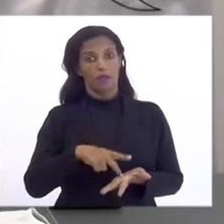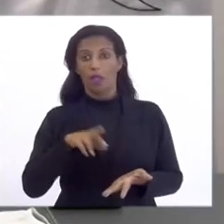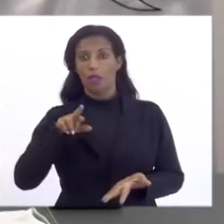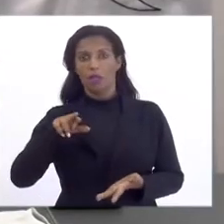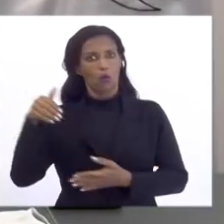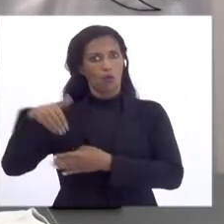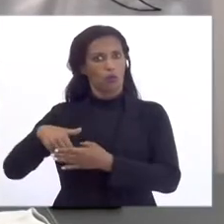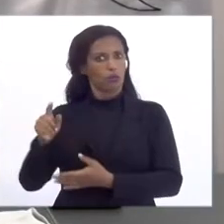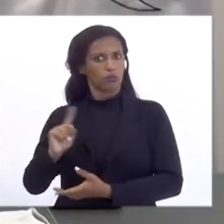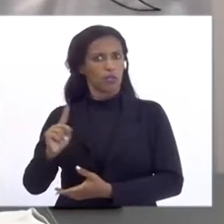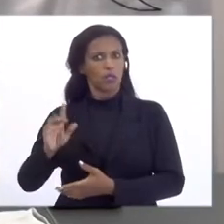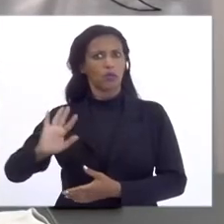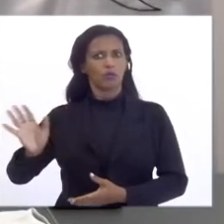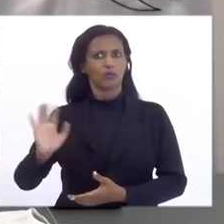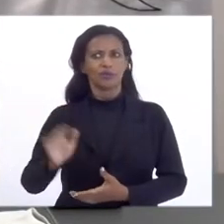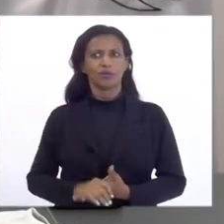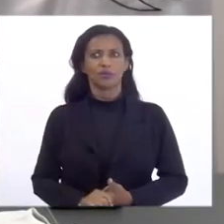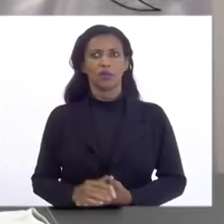dele não. Então foi